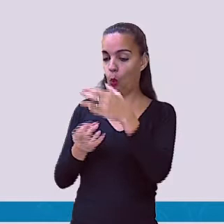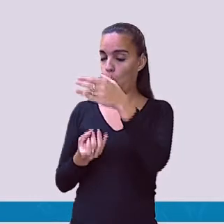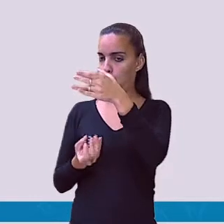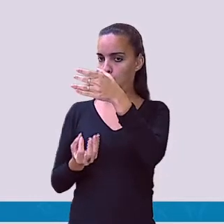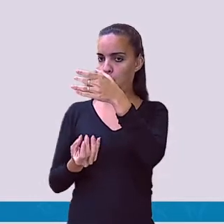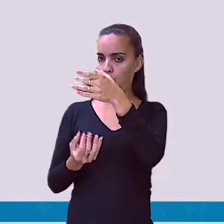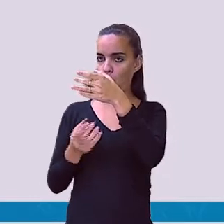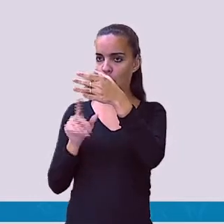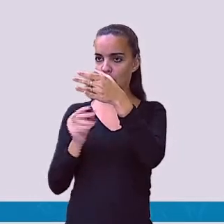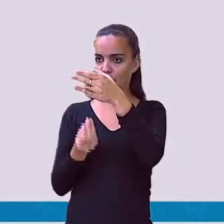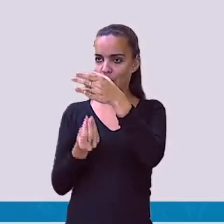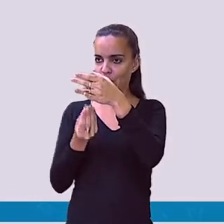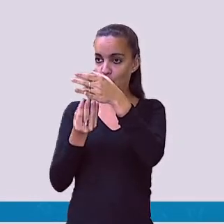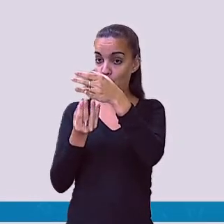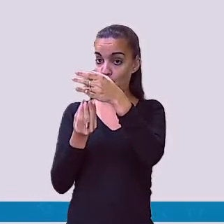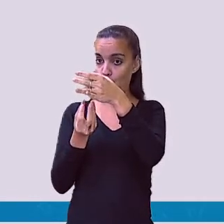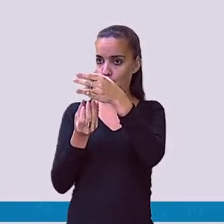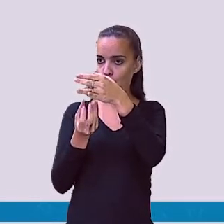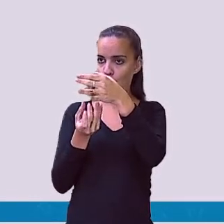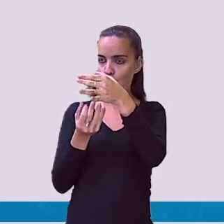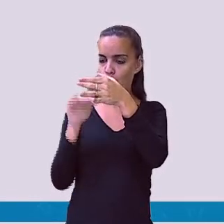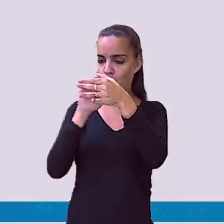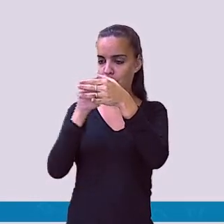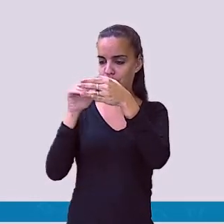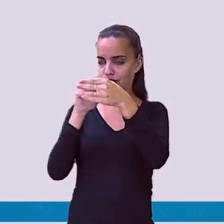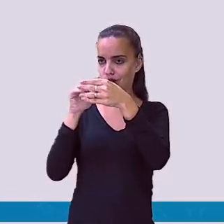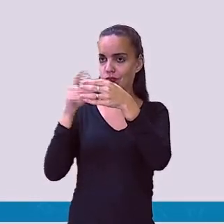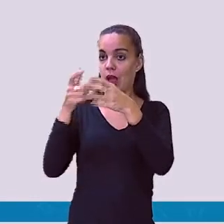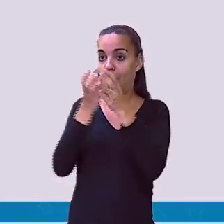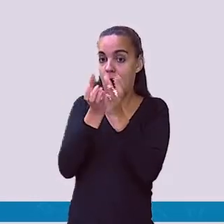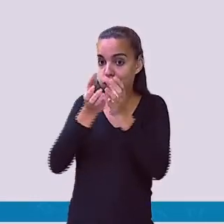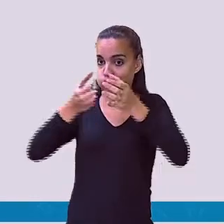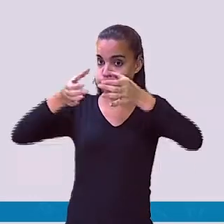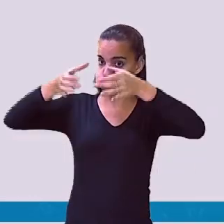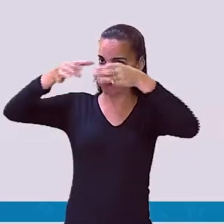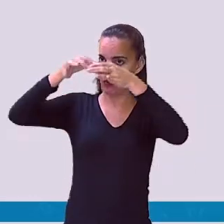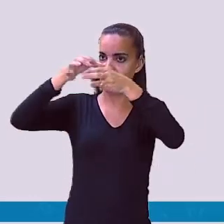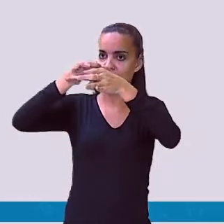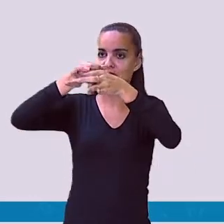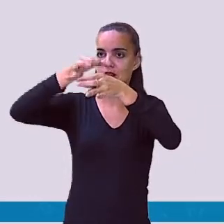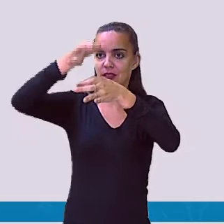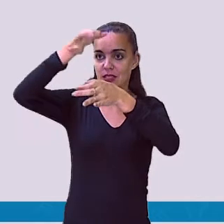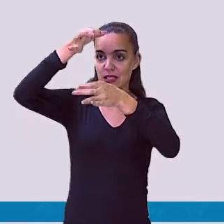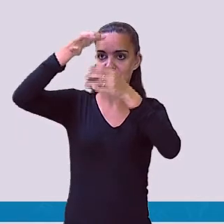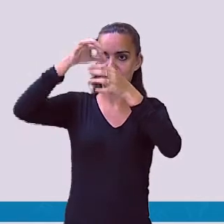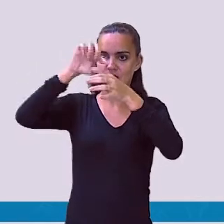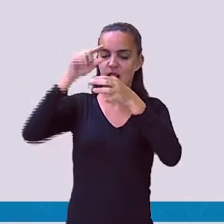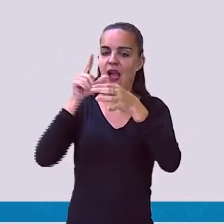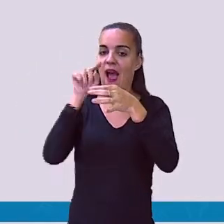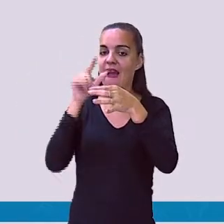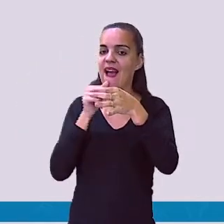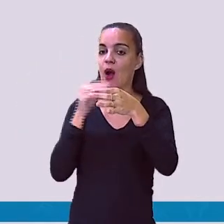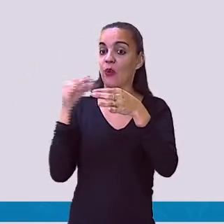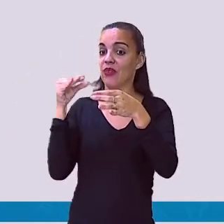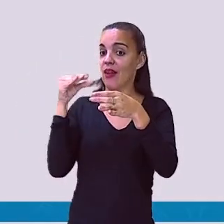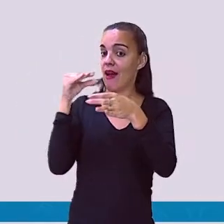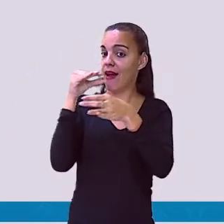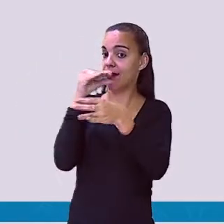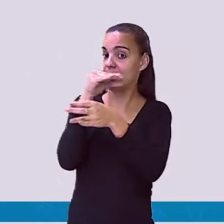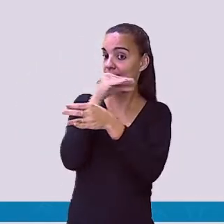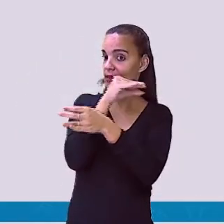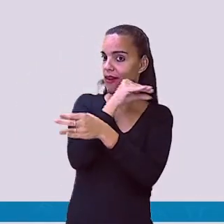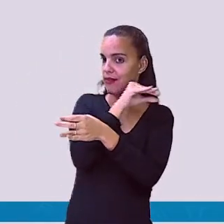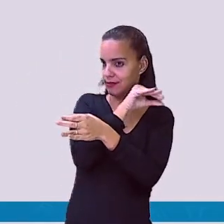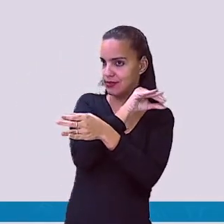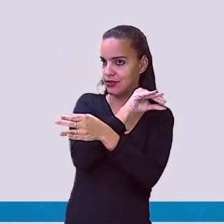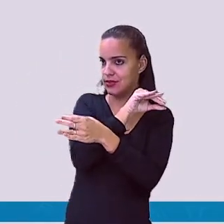uma chama. Esta água salgada, ela será aquecida